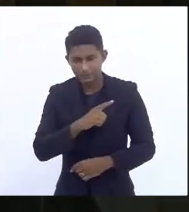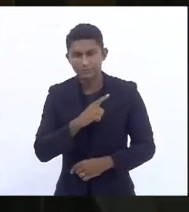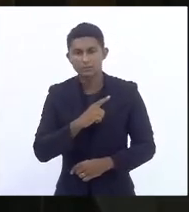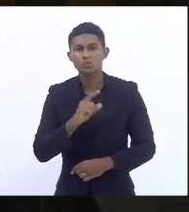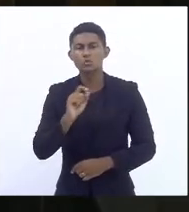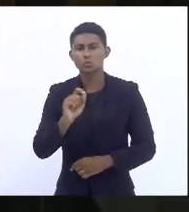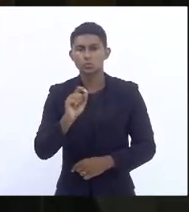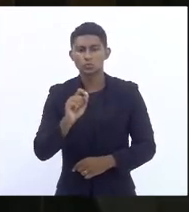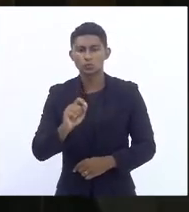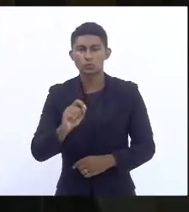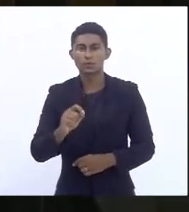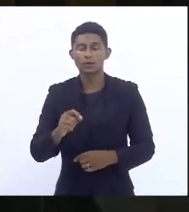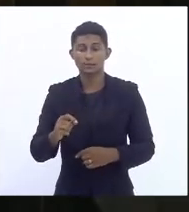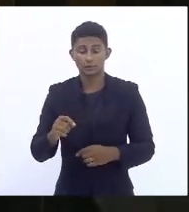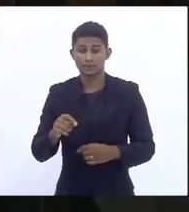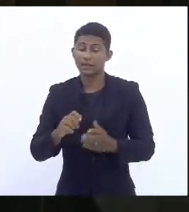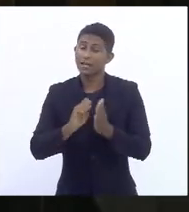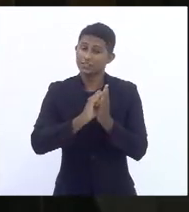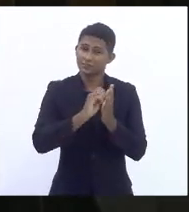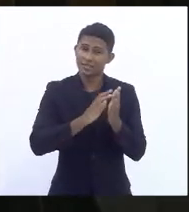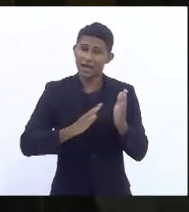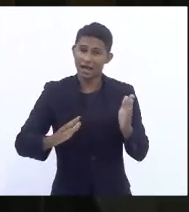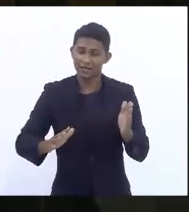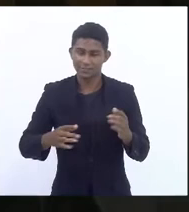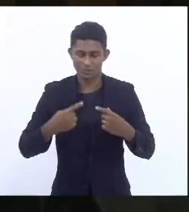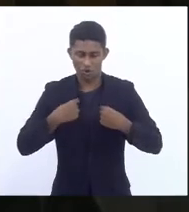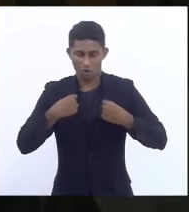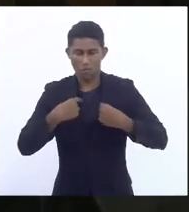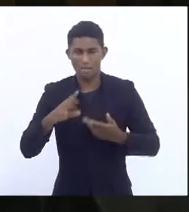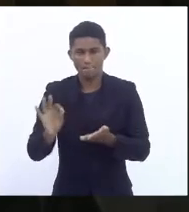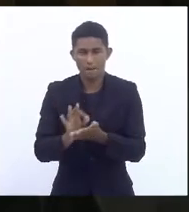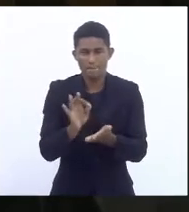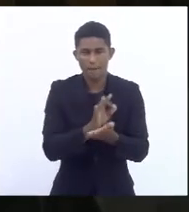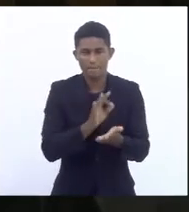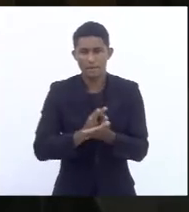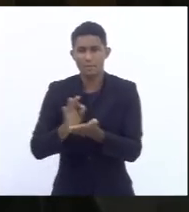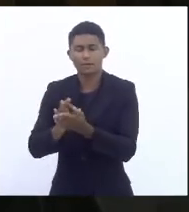desse tipo de atividade em Petrópolis.